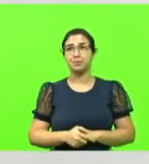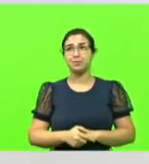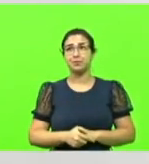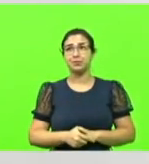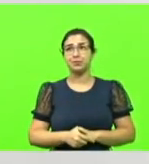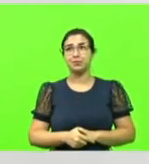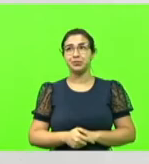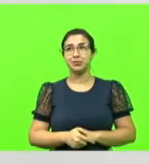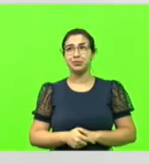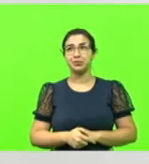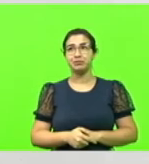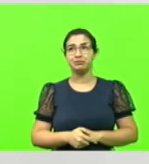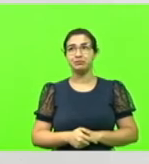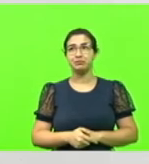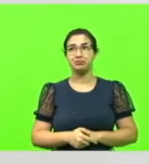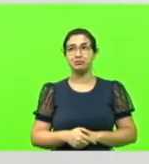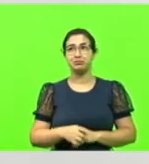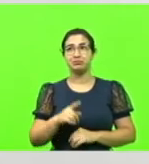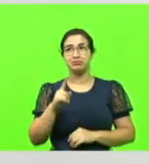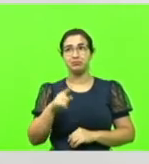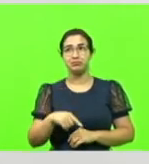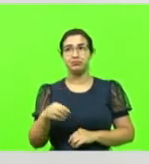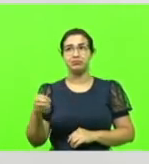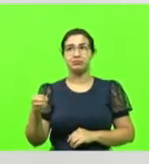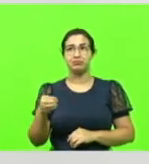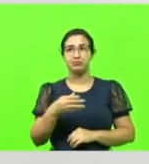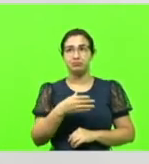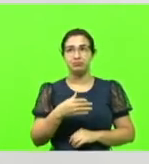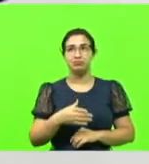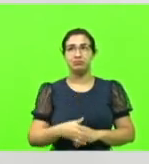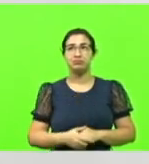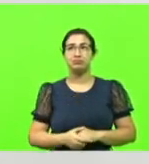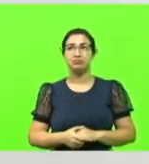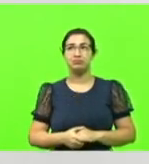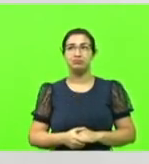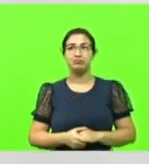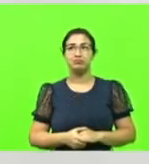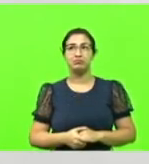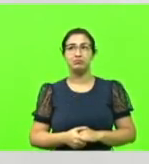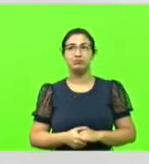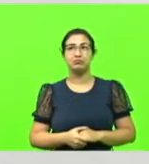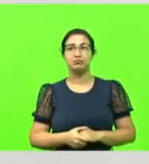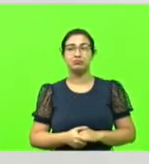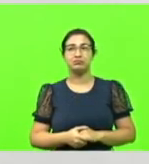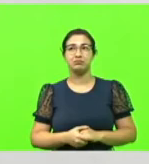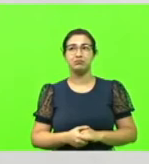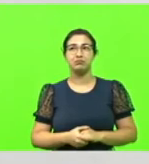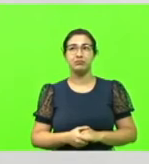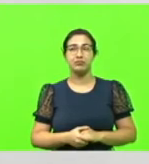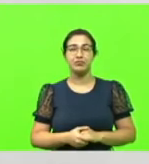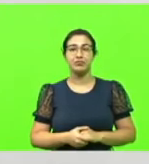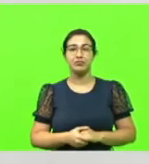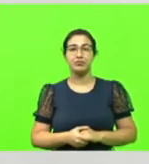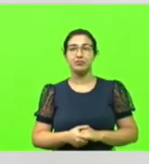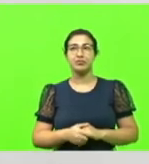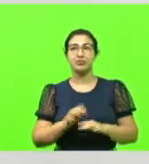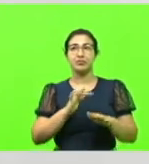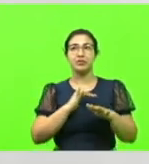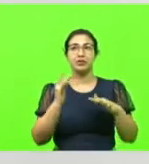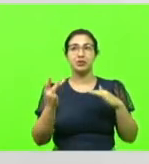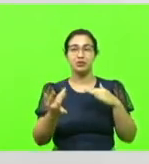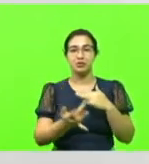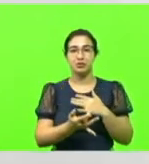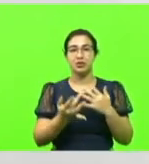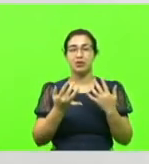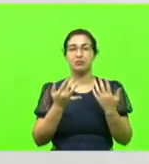Márcio. Talvez seja algo assim que, de repente, né, a rede social deu